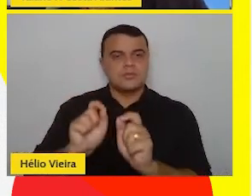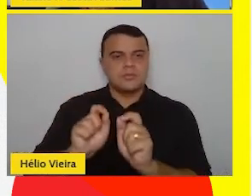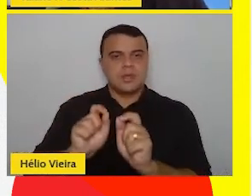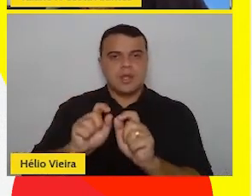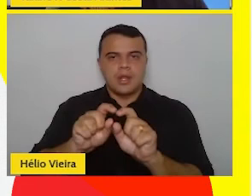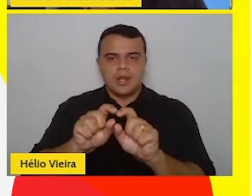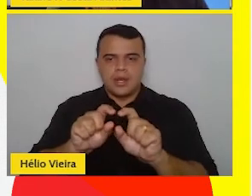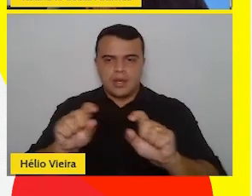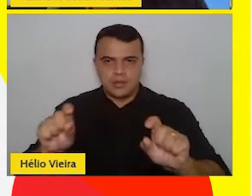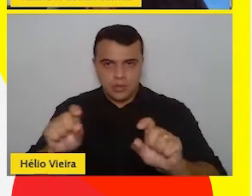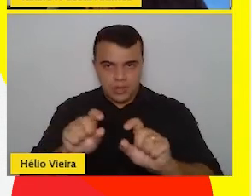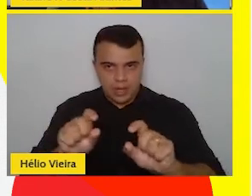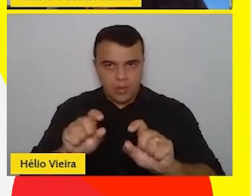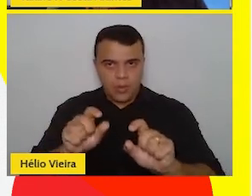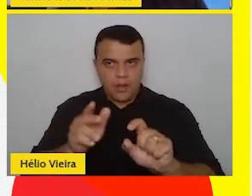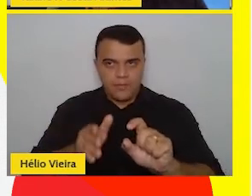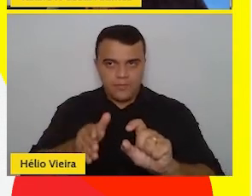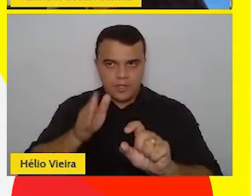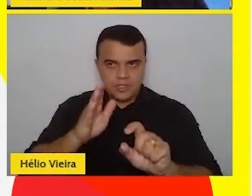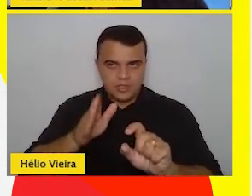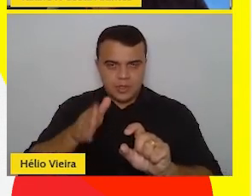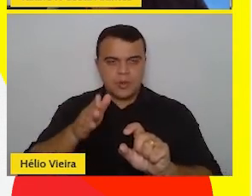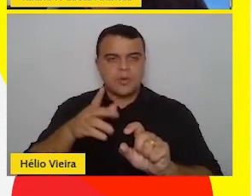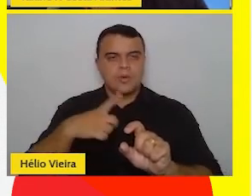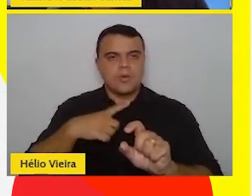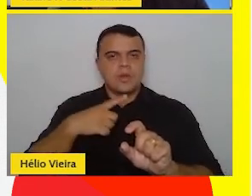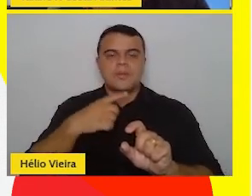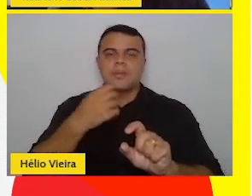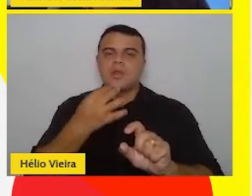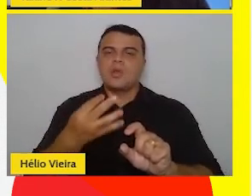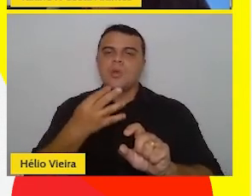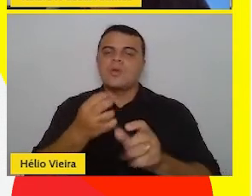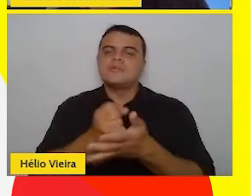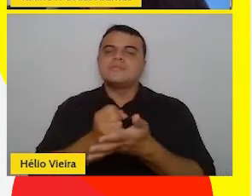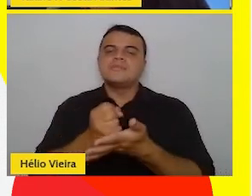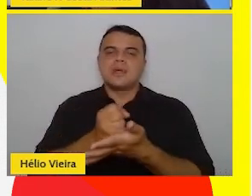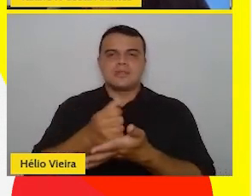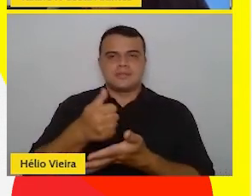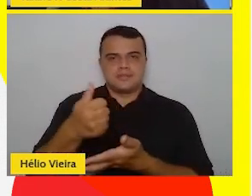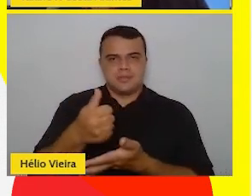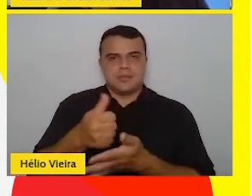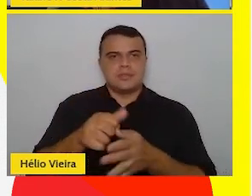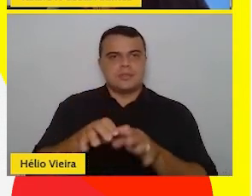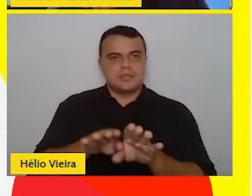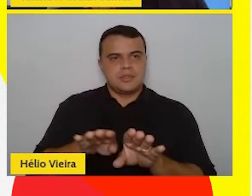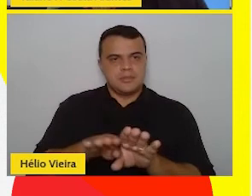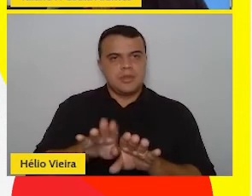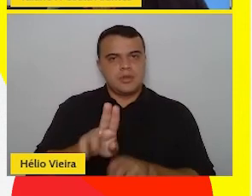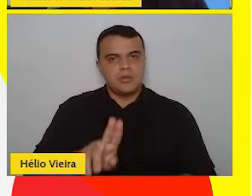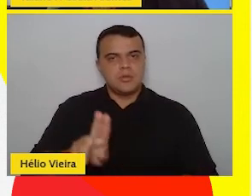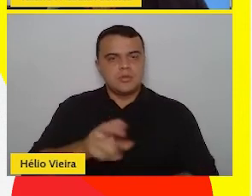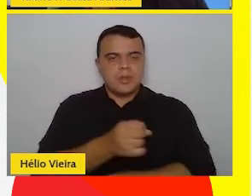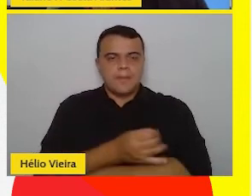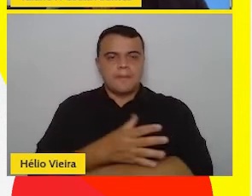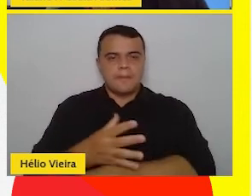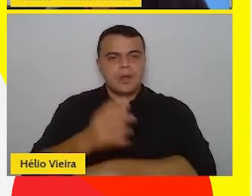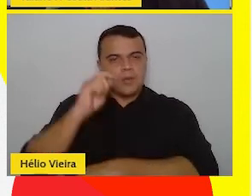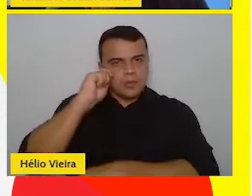linhas horizontais, linhas verticais e as cores primárias. Além das cores primárias, ele usa o branco e o